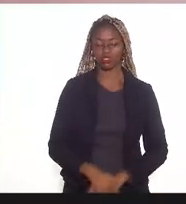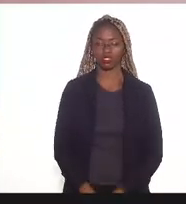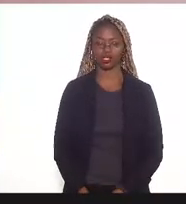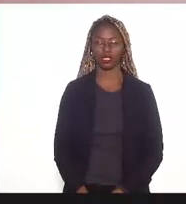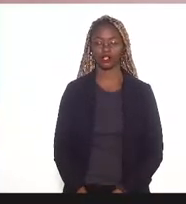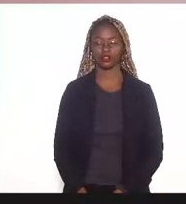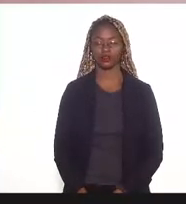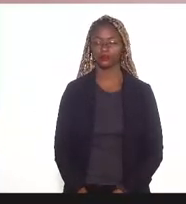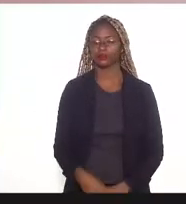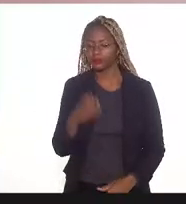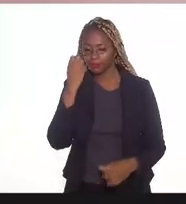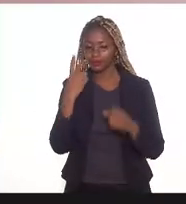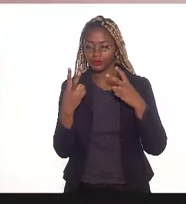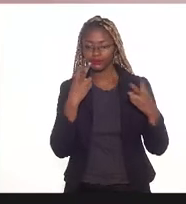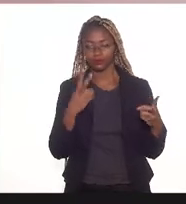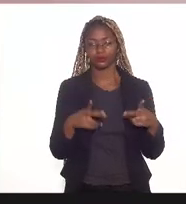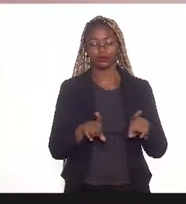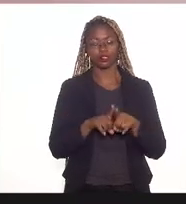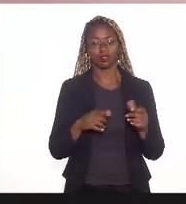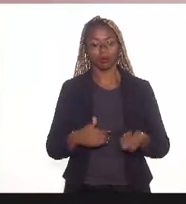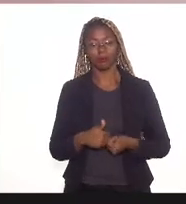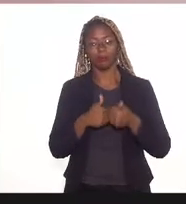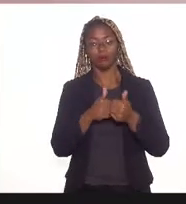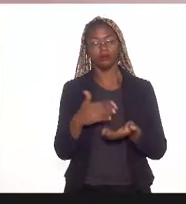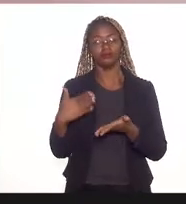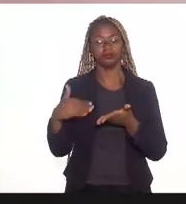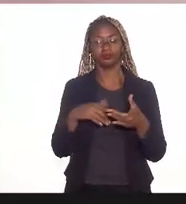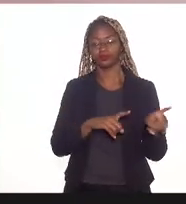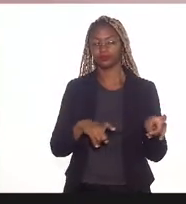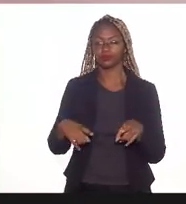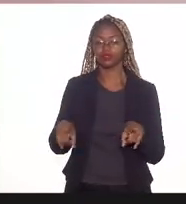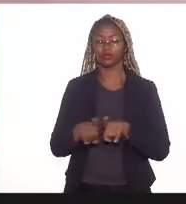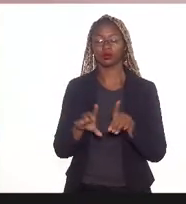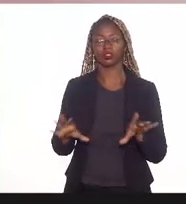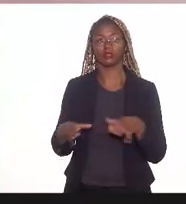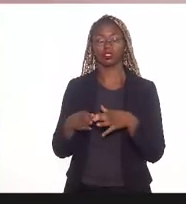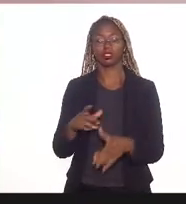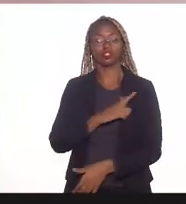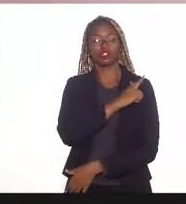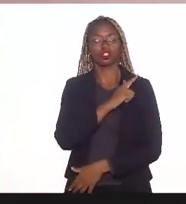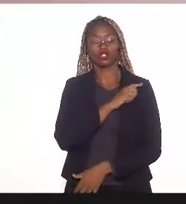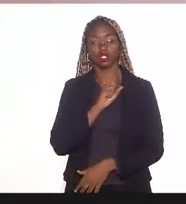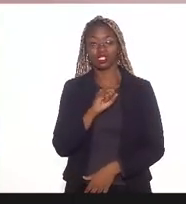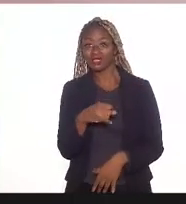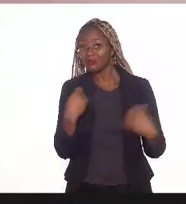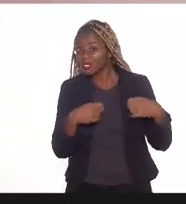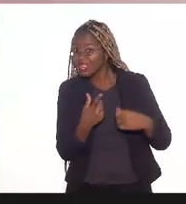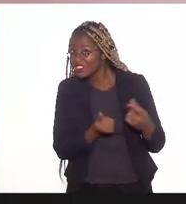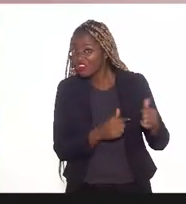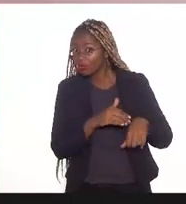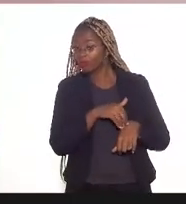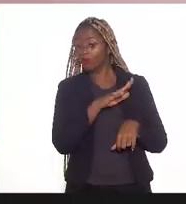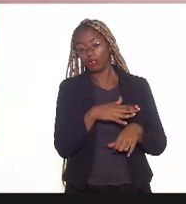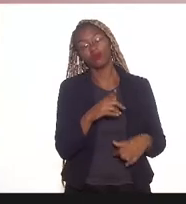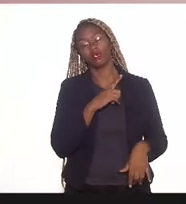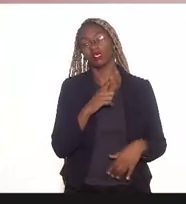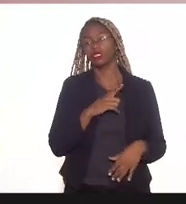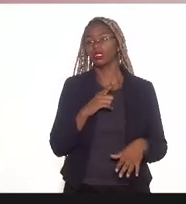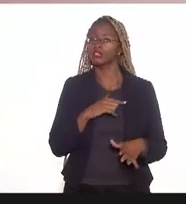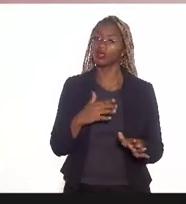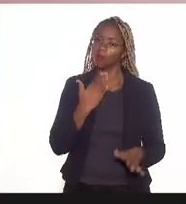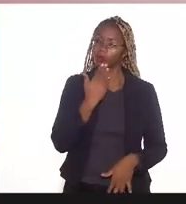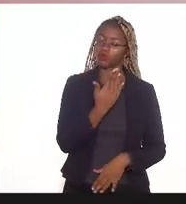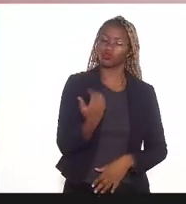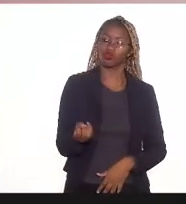organizado para isso, para ter um acompanhamento junto à Fazenda e junto aí ao Comitê Gestor, e caso haja necessidade de mais recursos, haverá um novo direcionamento. Mas atualmente a gente já